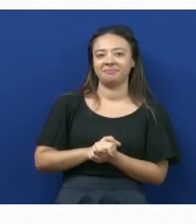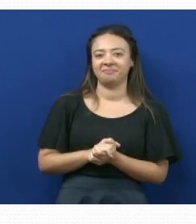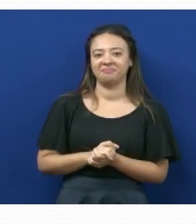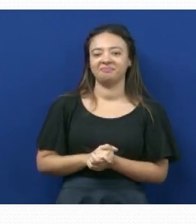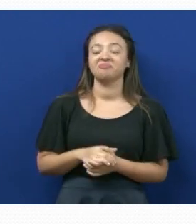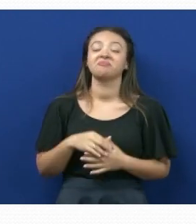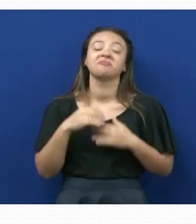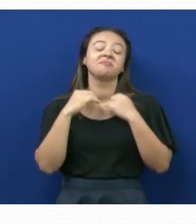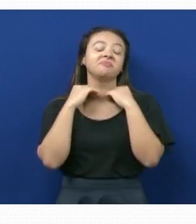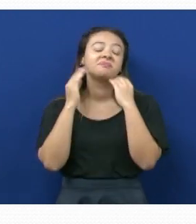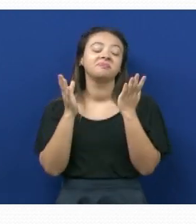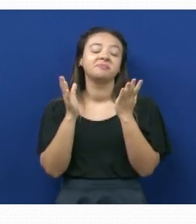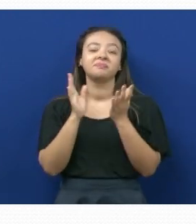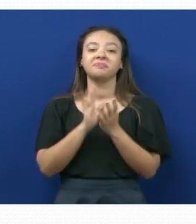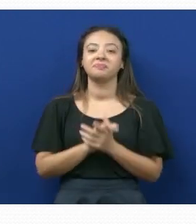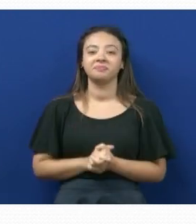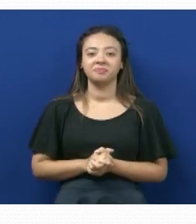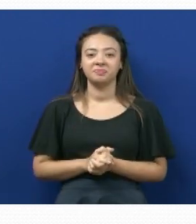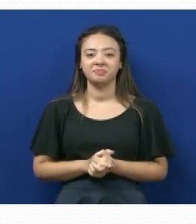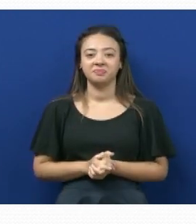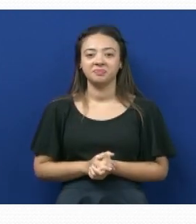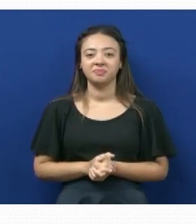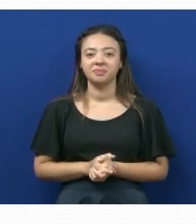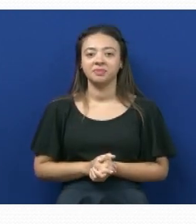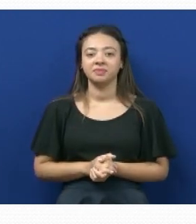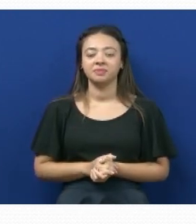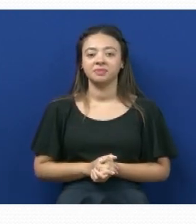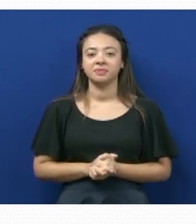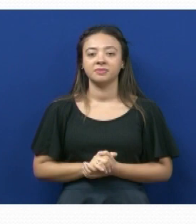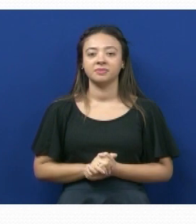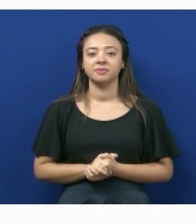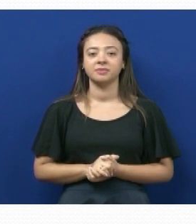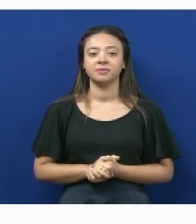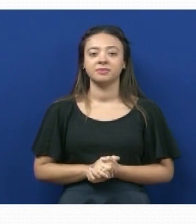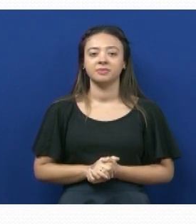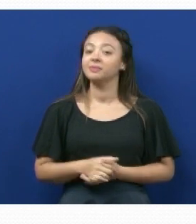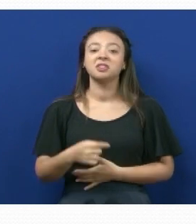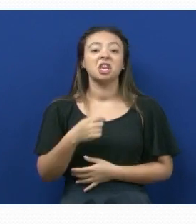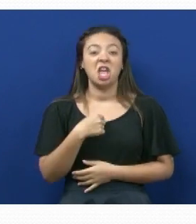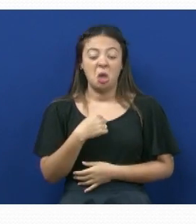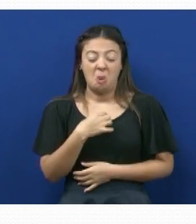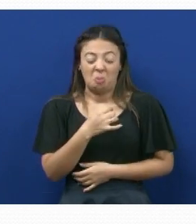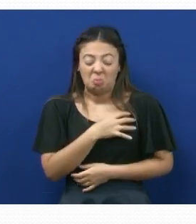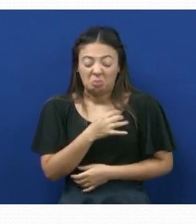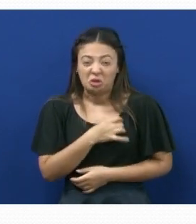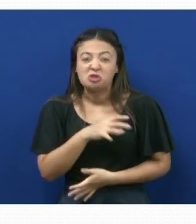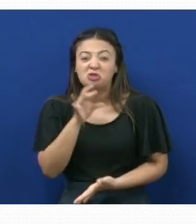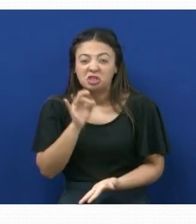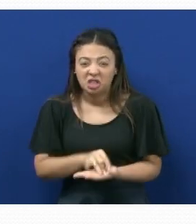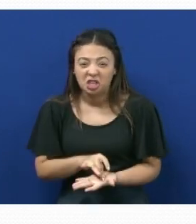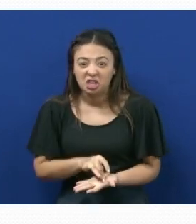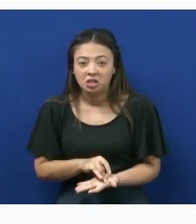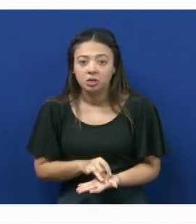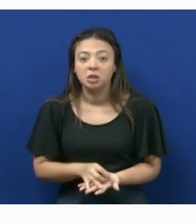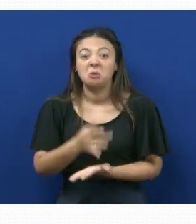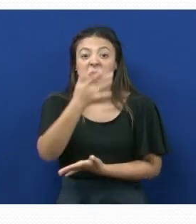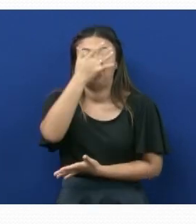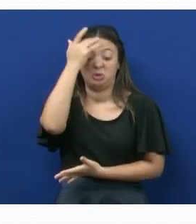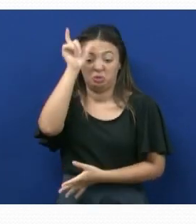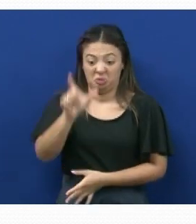ar de maroto. Qual tenho muito mais medo é de gente